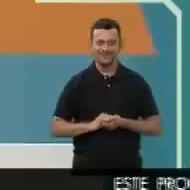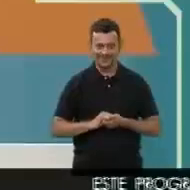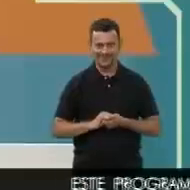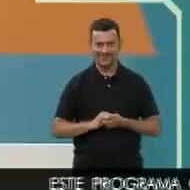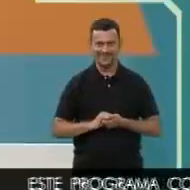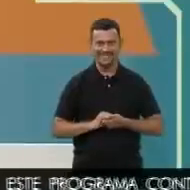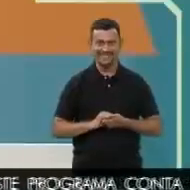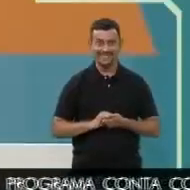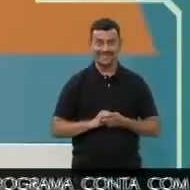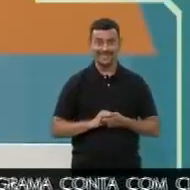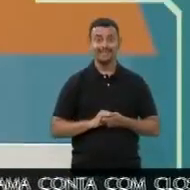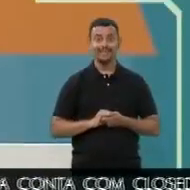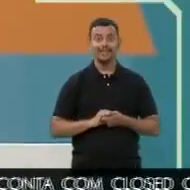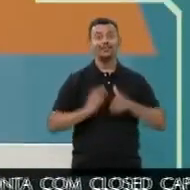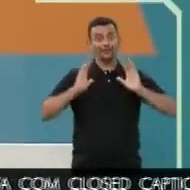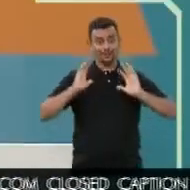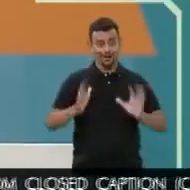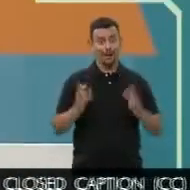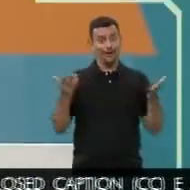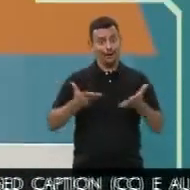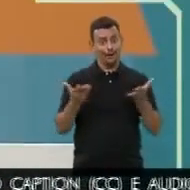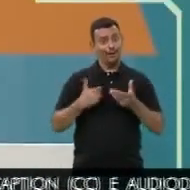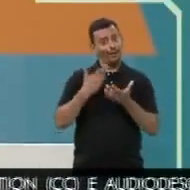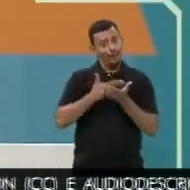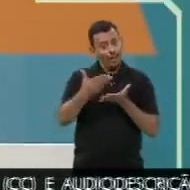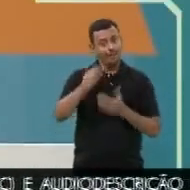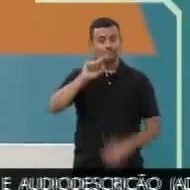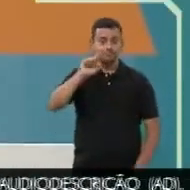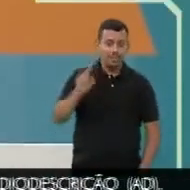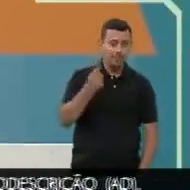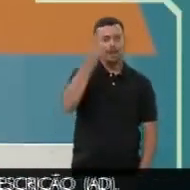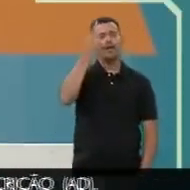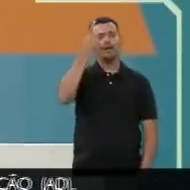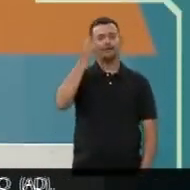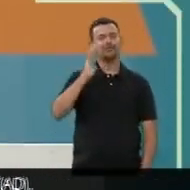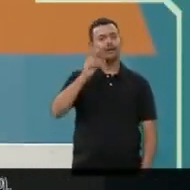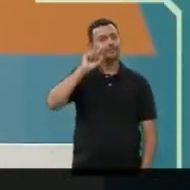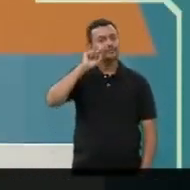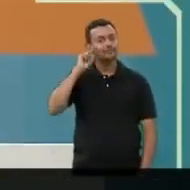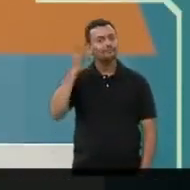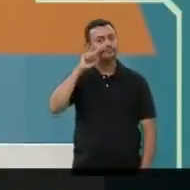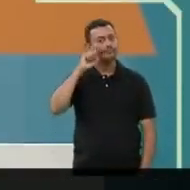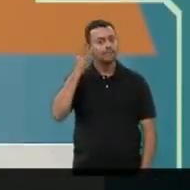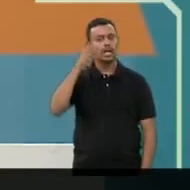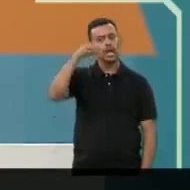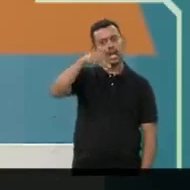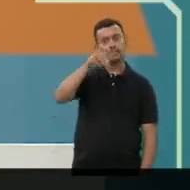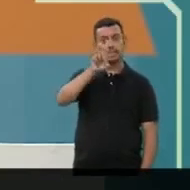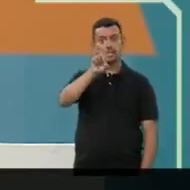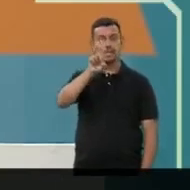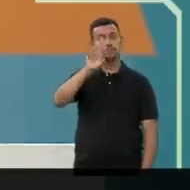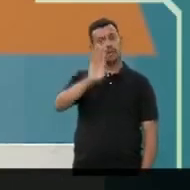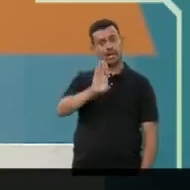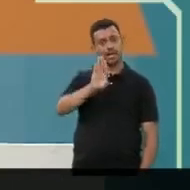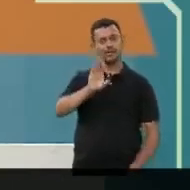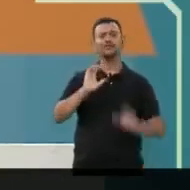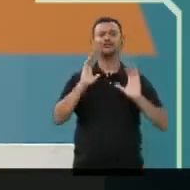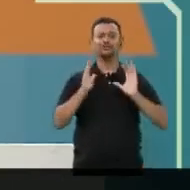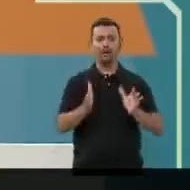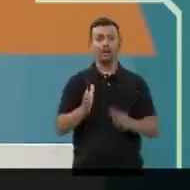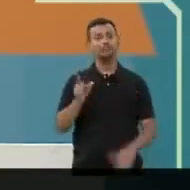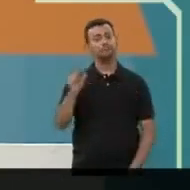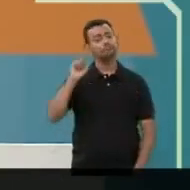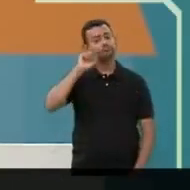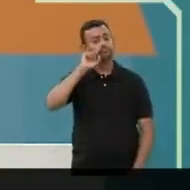E começamos com o candidato Henrique Meirelles, do MDB, que vai perguntar